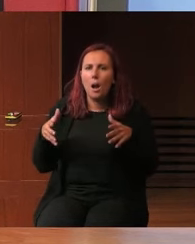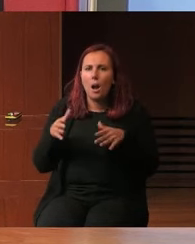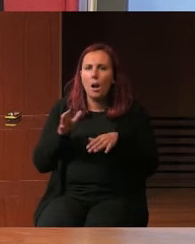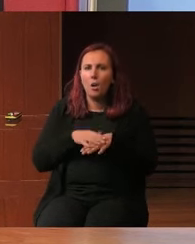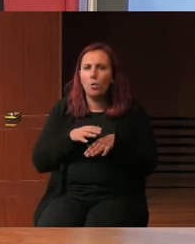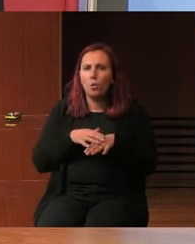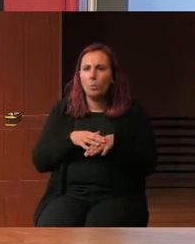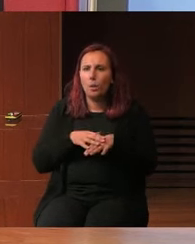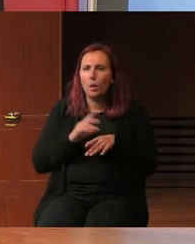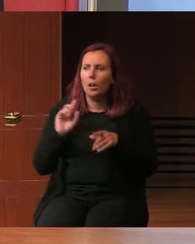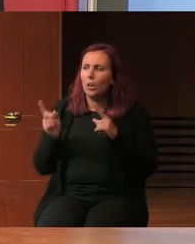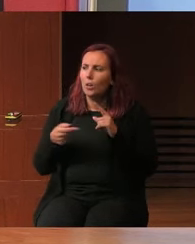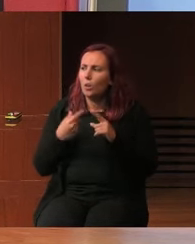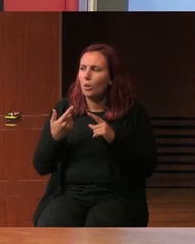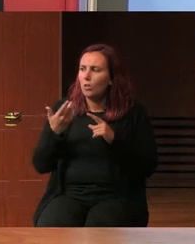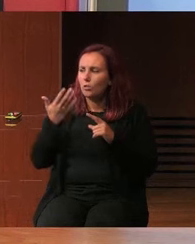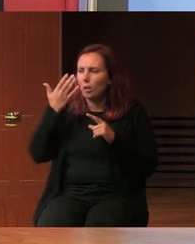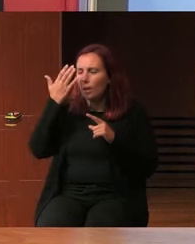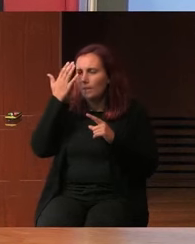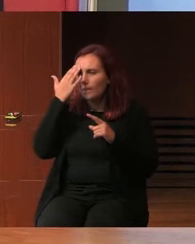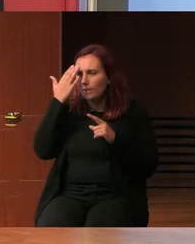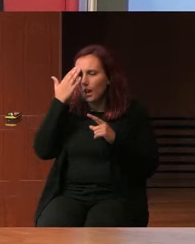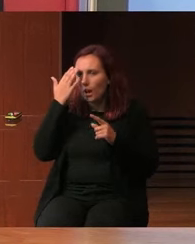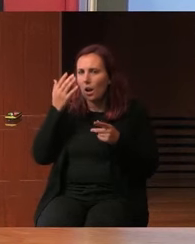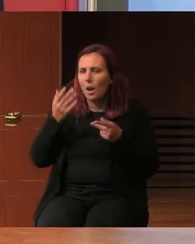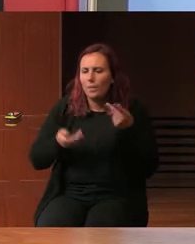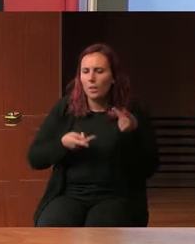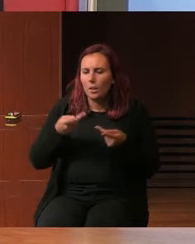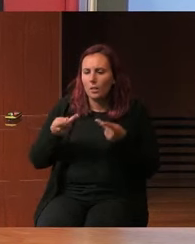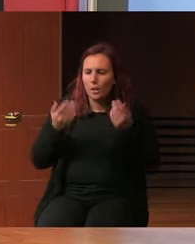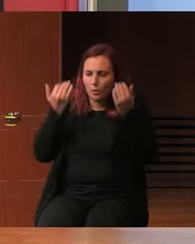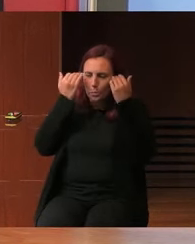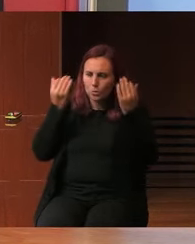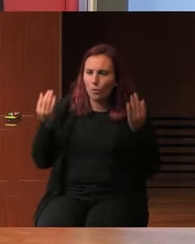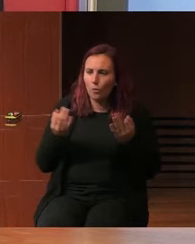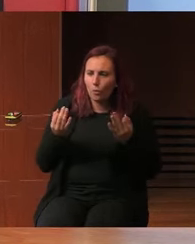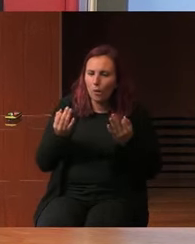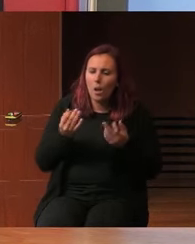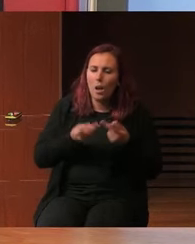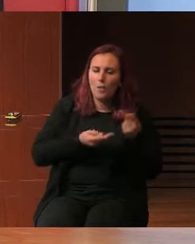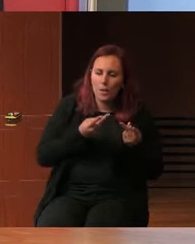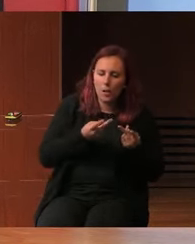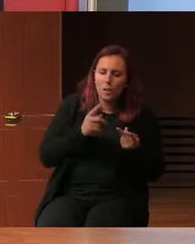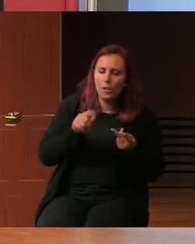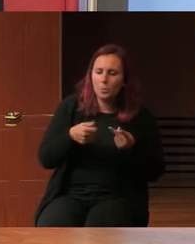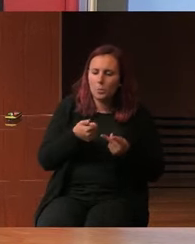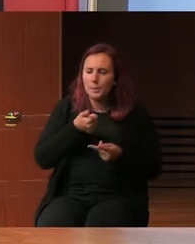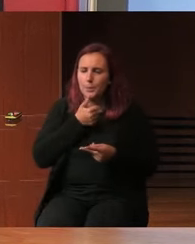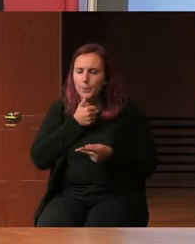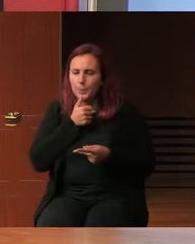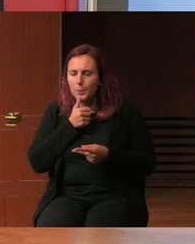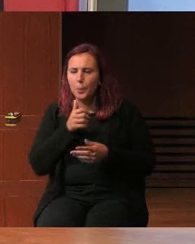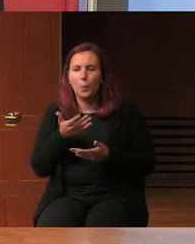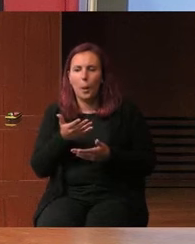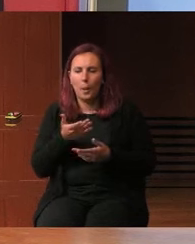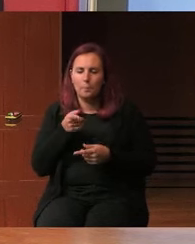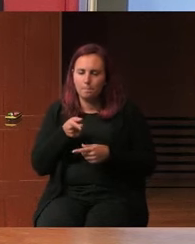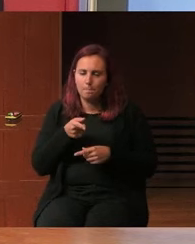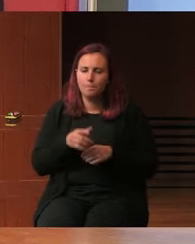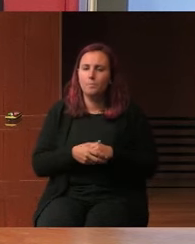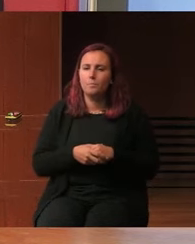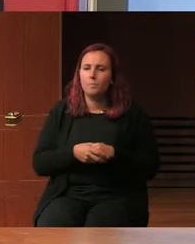nós sermos mais capazes de analisar a informação, avaliá-la e tomar decisões. E isto